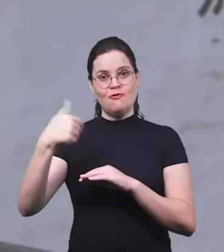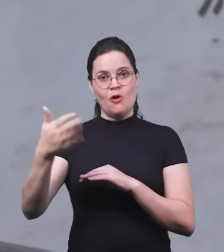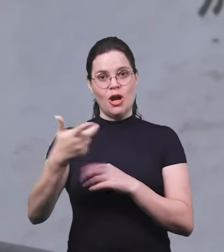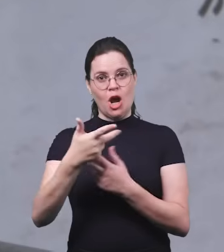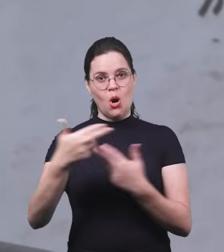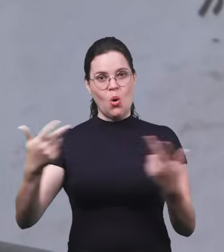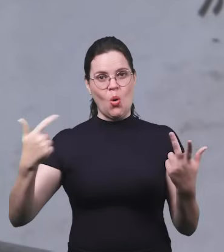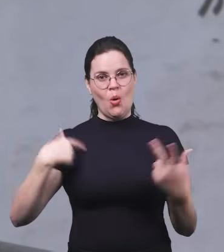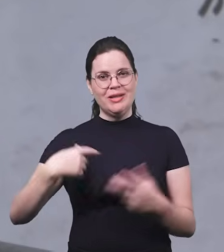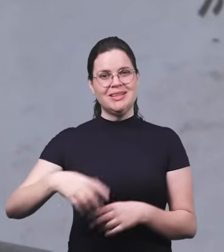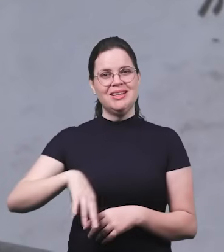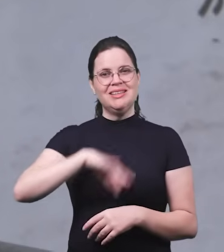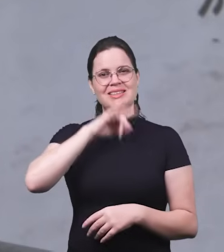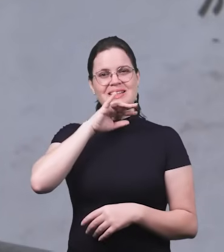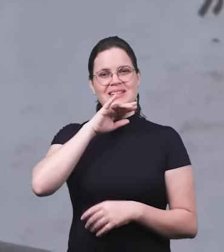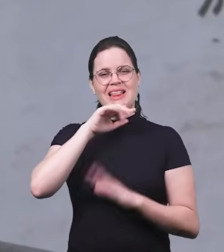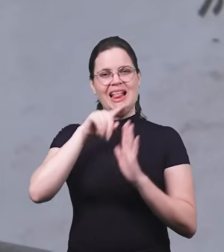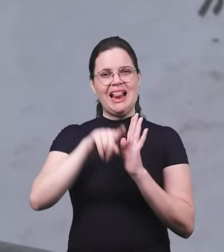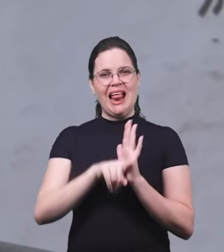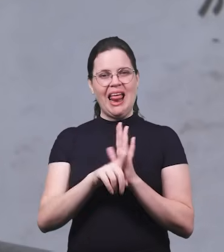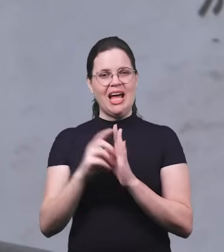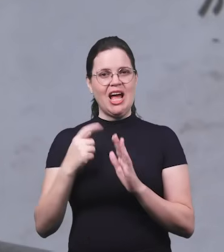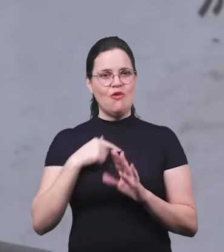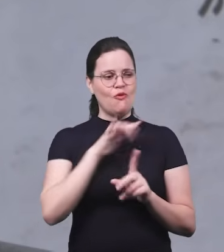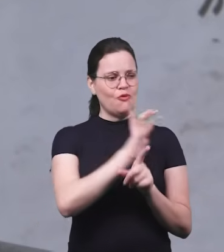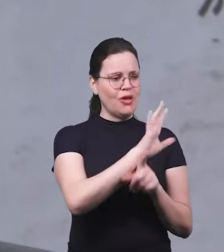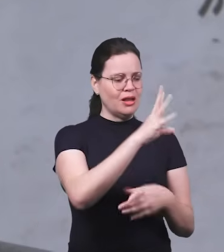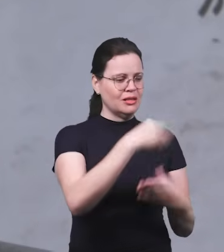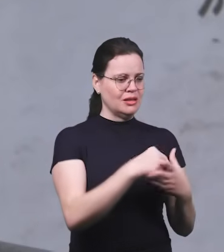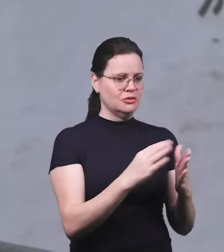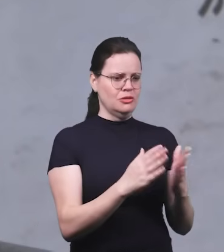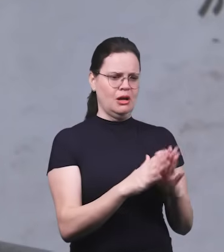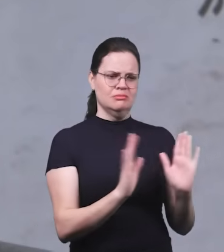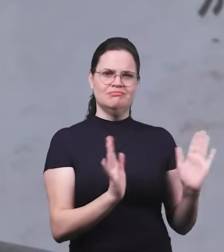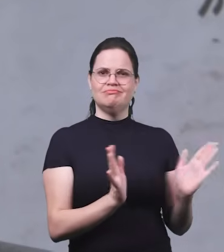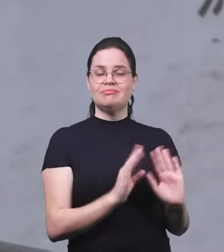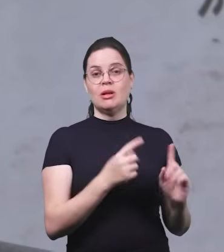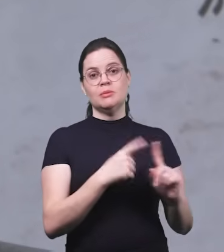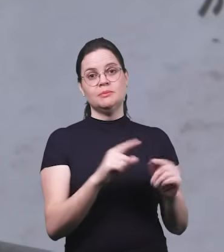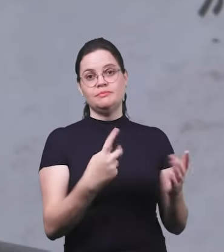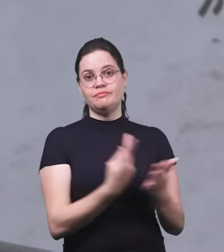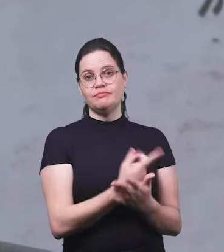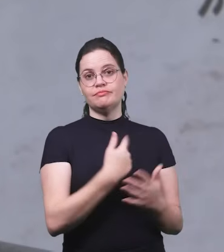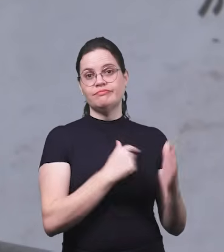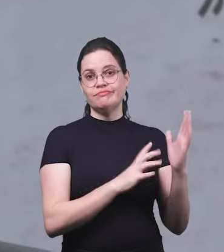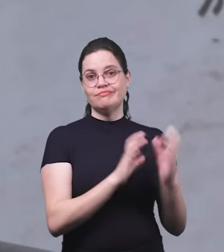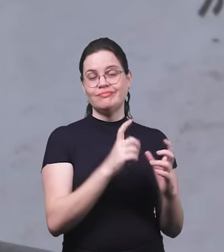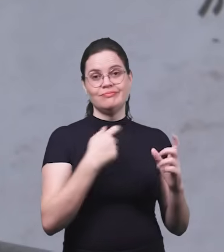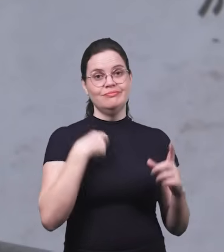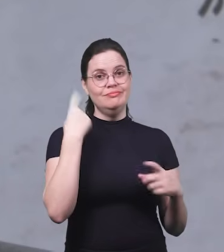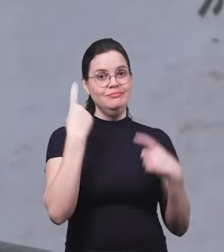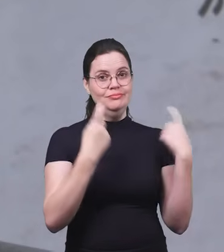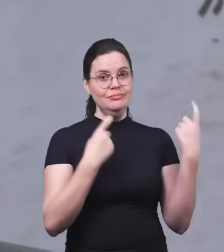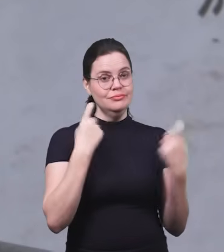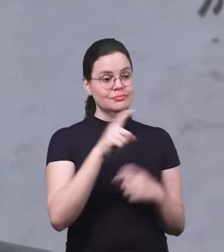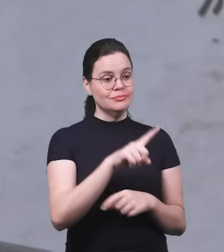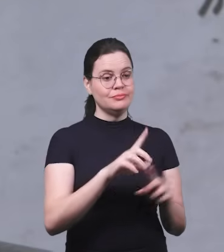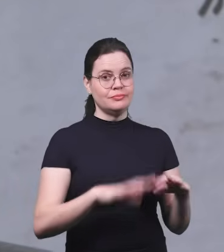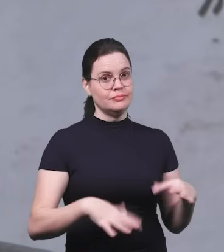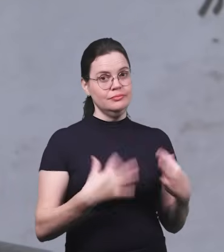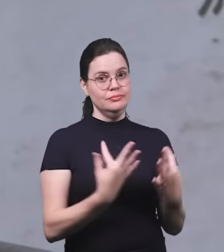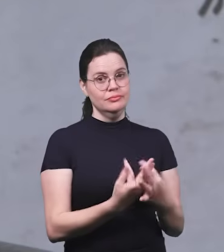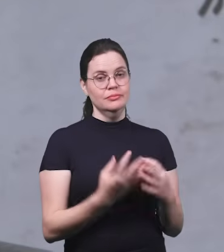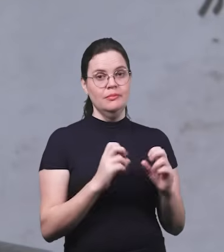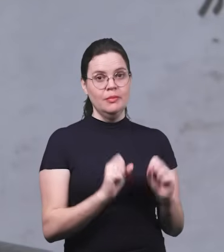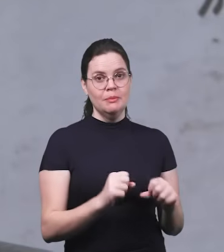casa, né, para não trazer para dentro de casa assuntos que vão muitas vezes tumultuar a família, que vão muitas